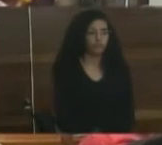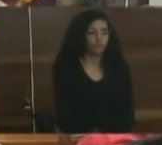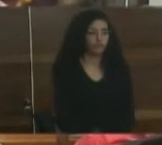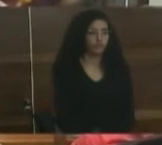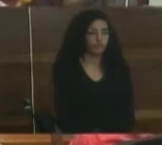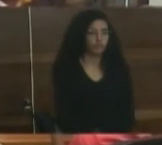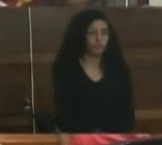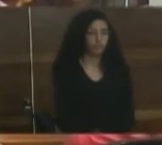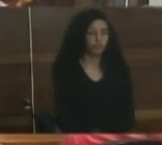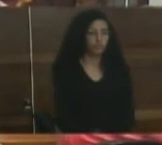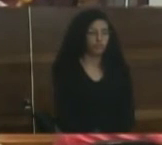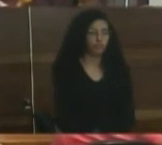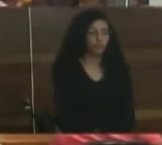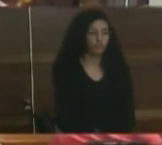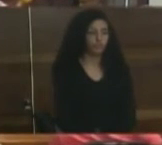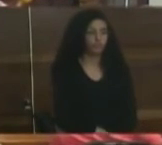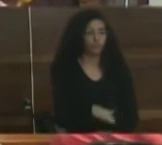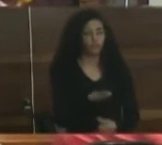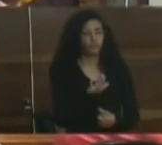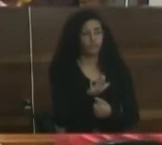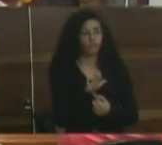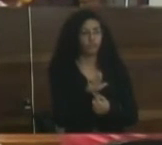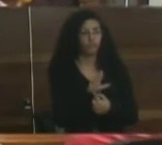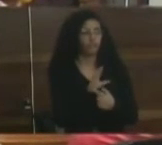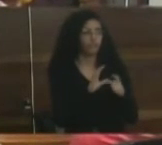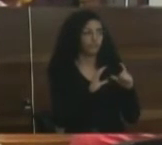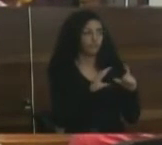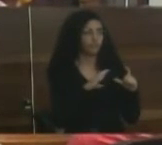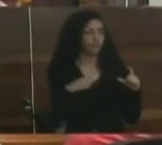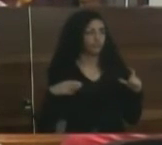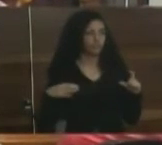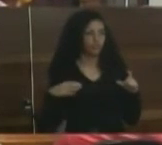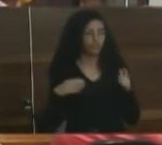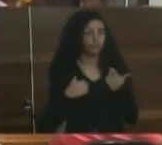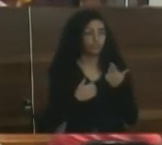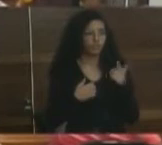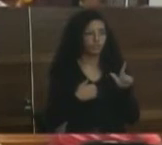não vou comer eu vi no face